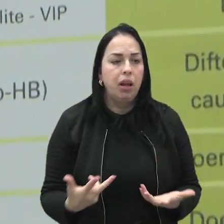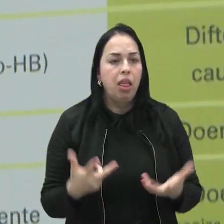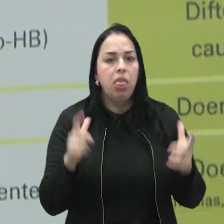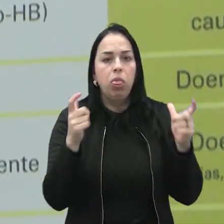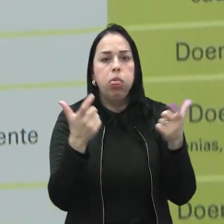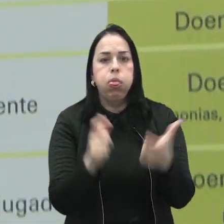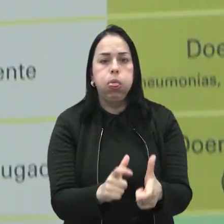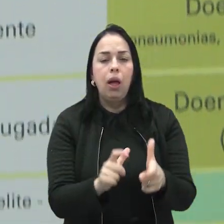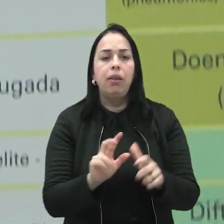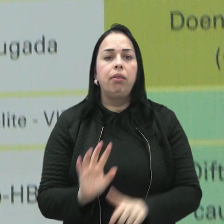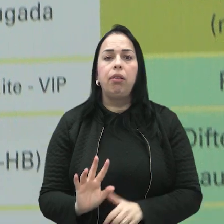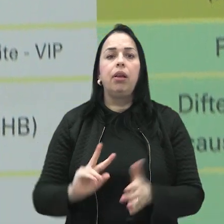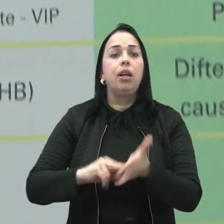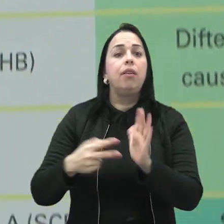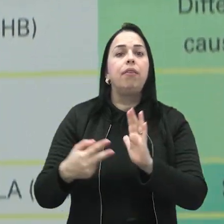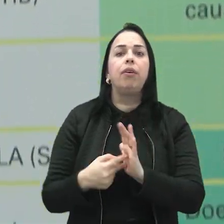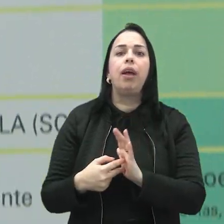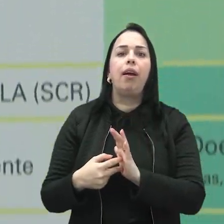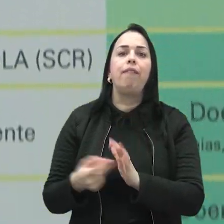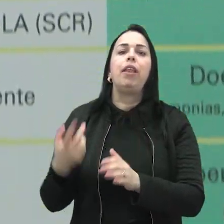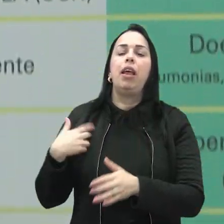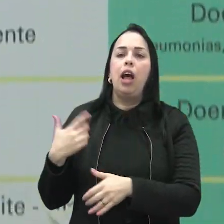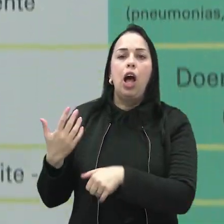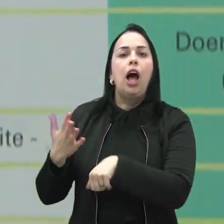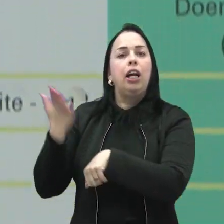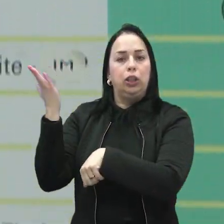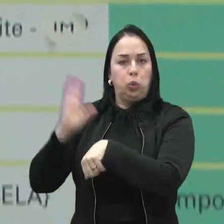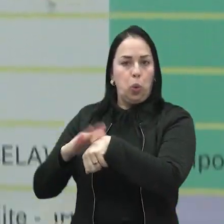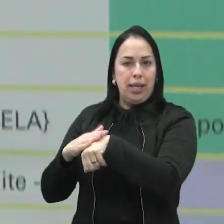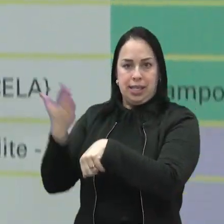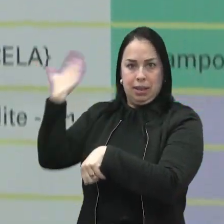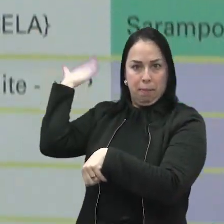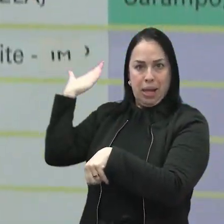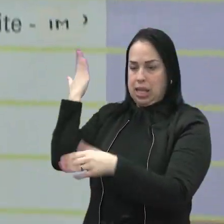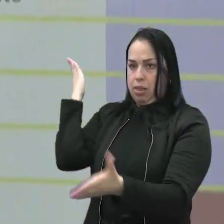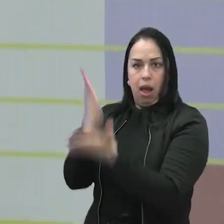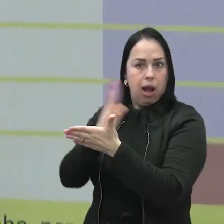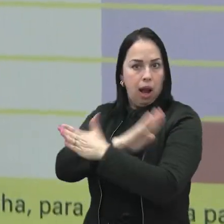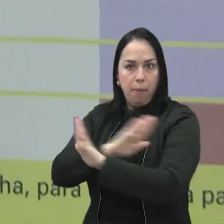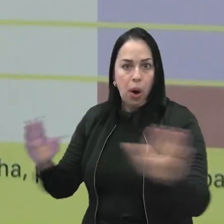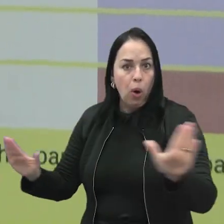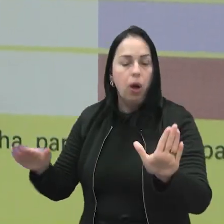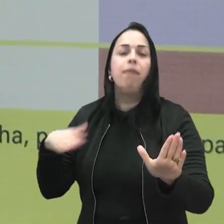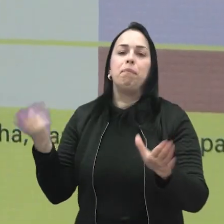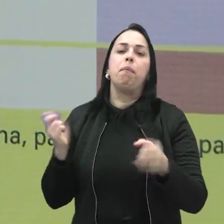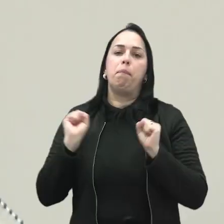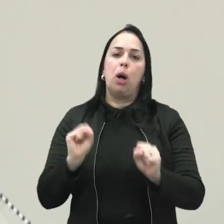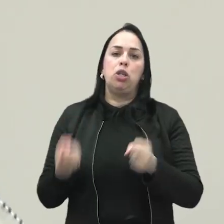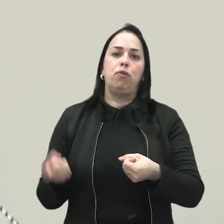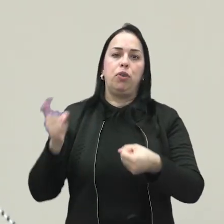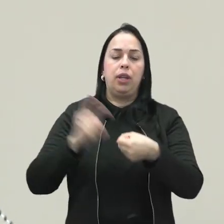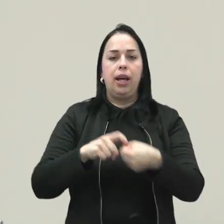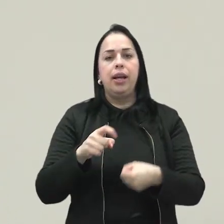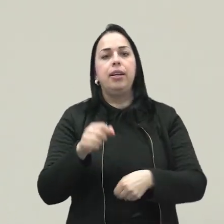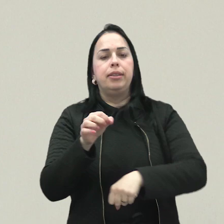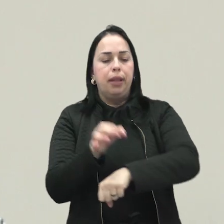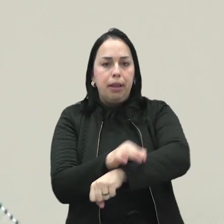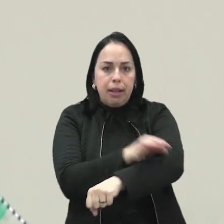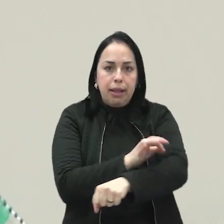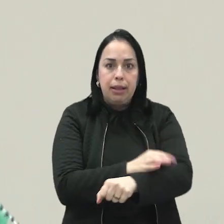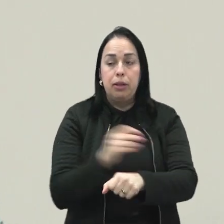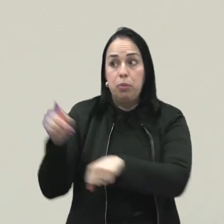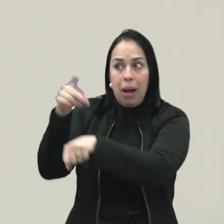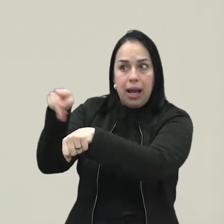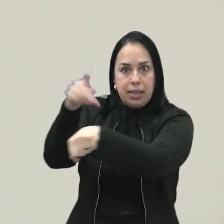baixa cobertura aumenta o risco de retorno de doenças já erradicadas. Casos de sarampo